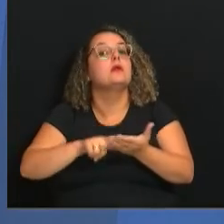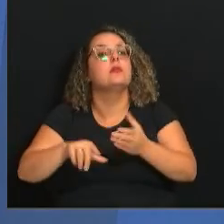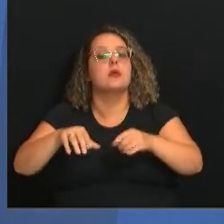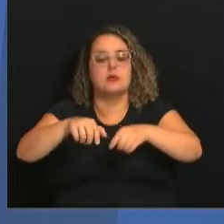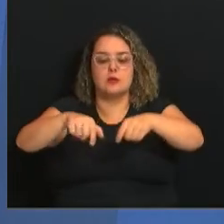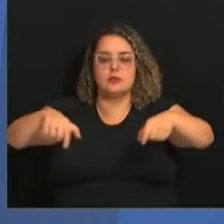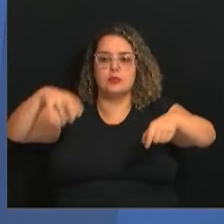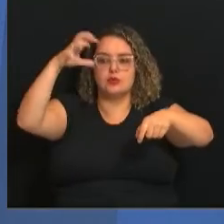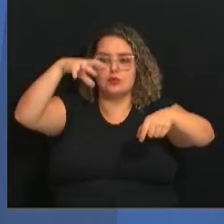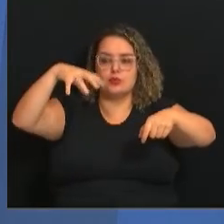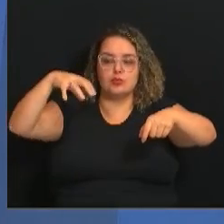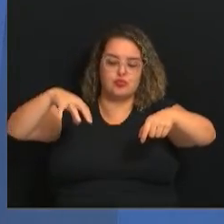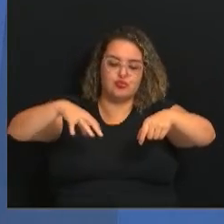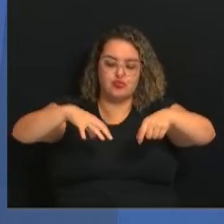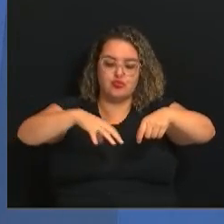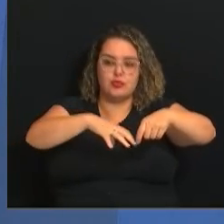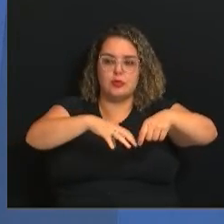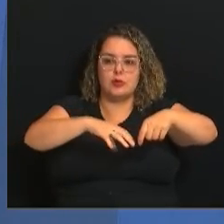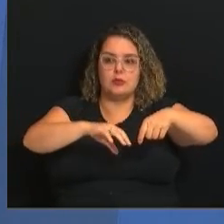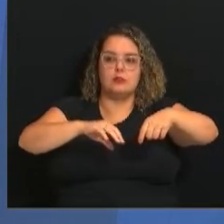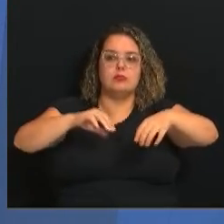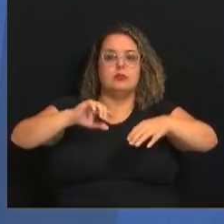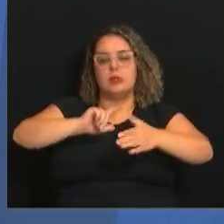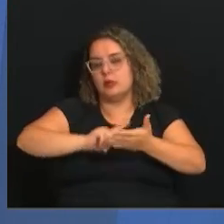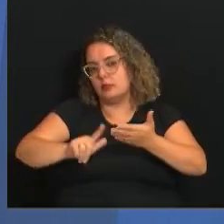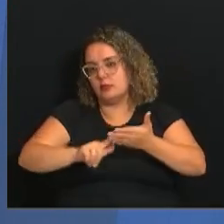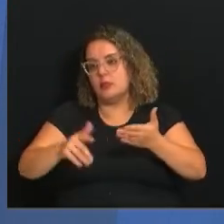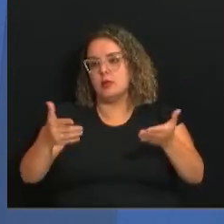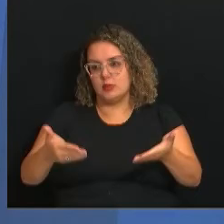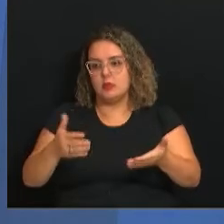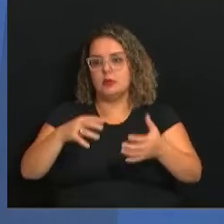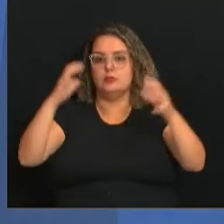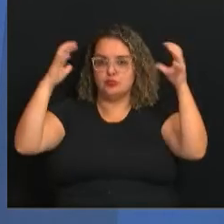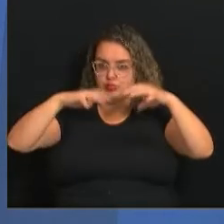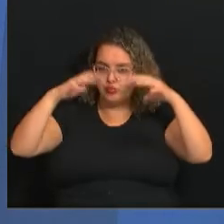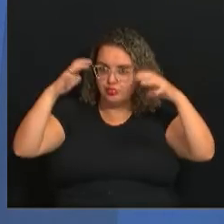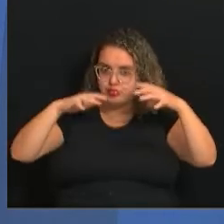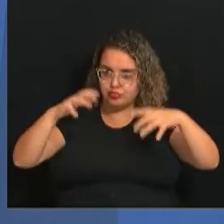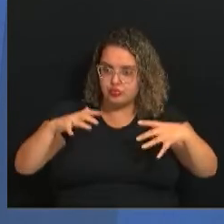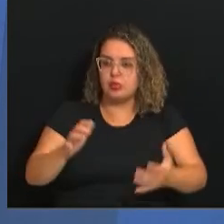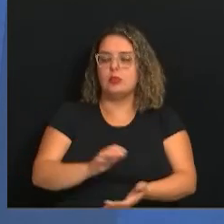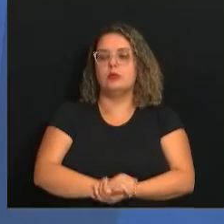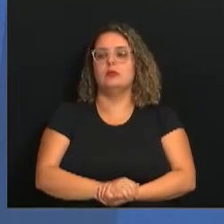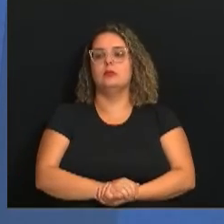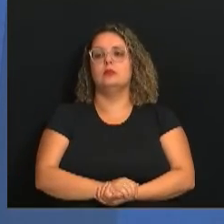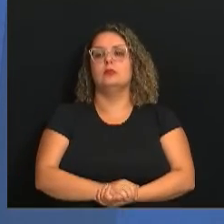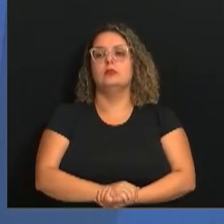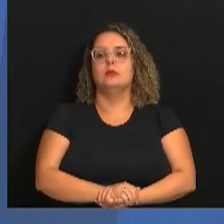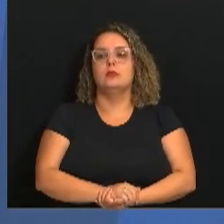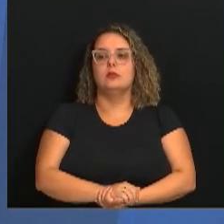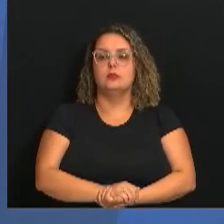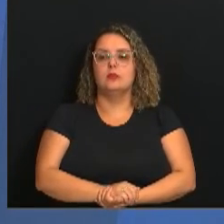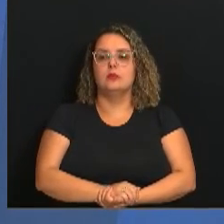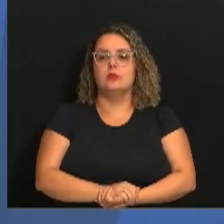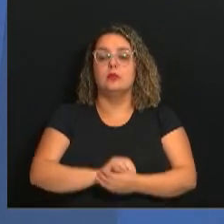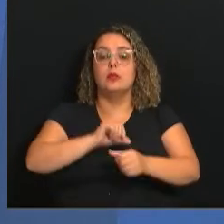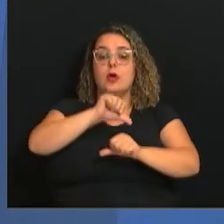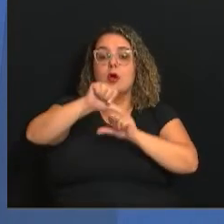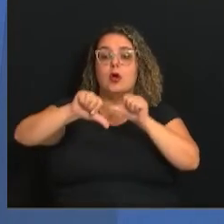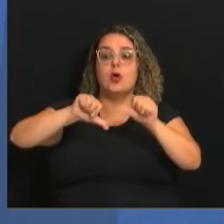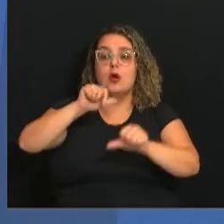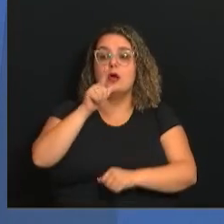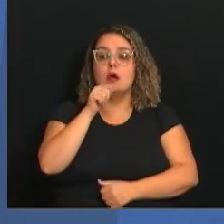o loteamento e arruamento Telespe, Parque Universitário de Viracopos, ali no distrito do Ouro Verde. E